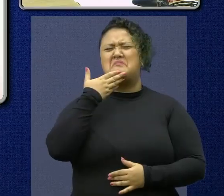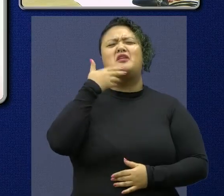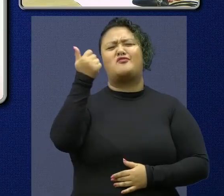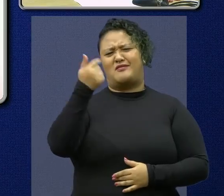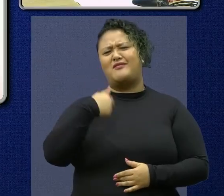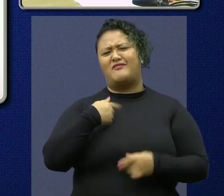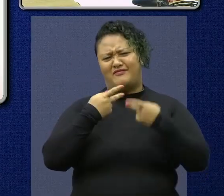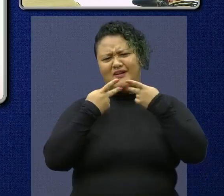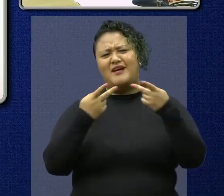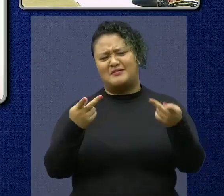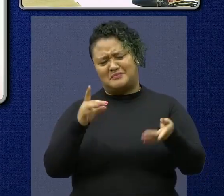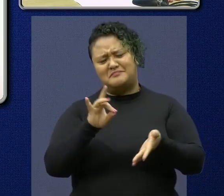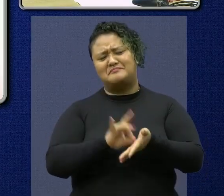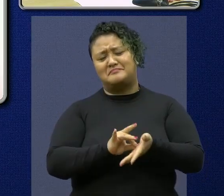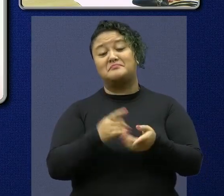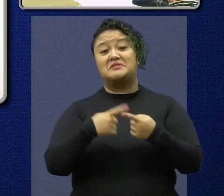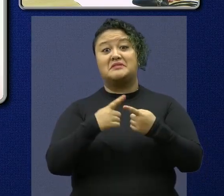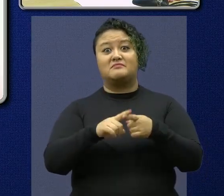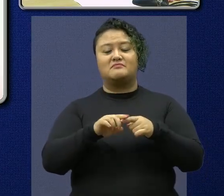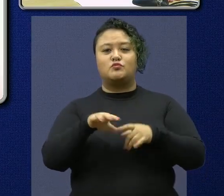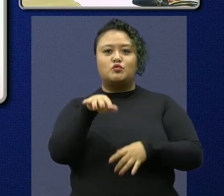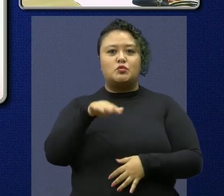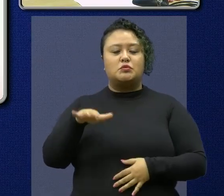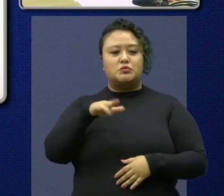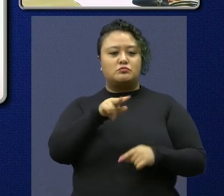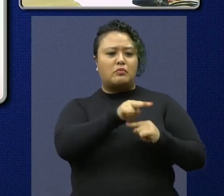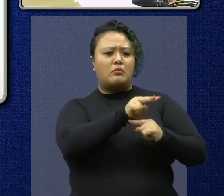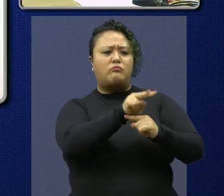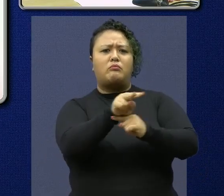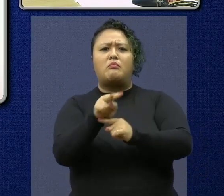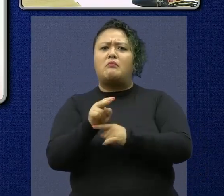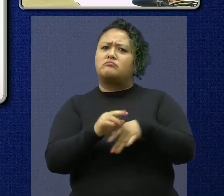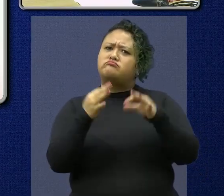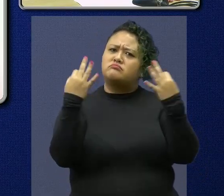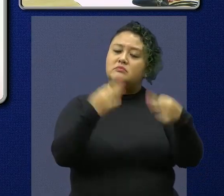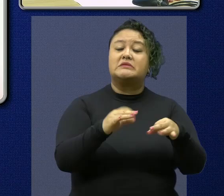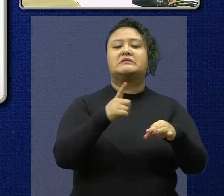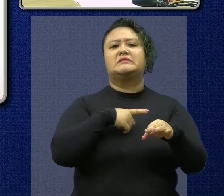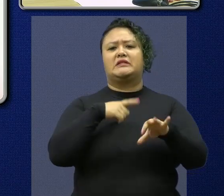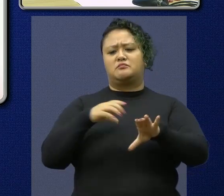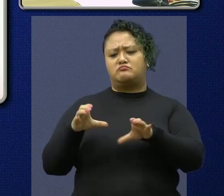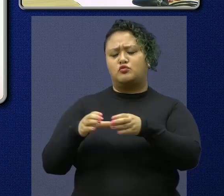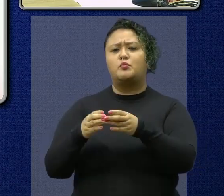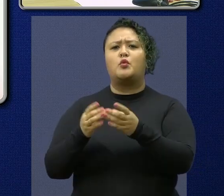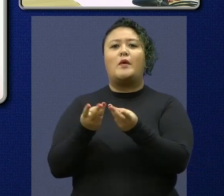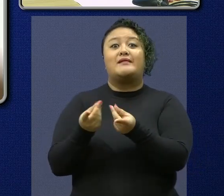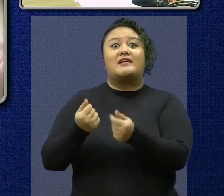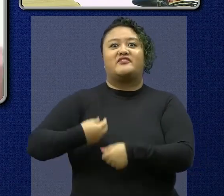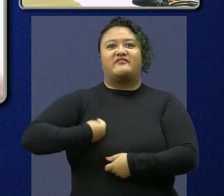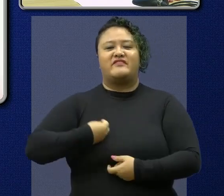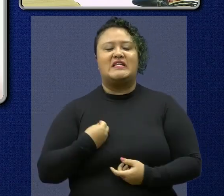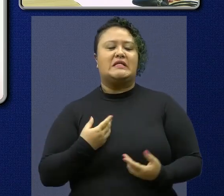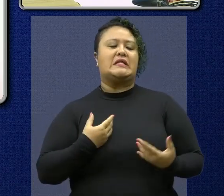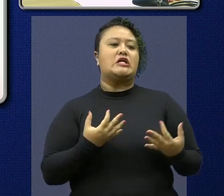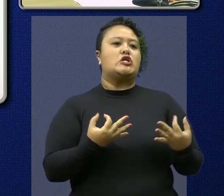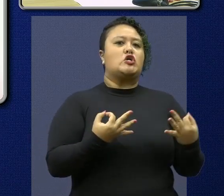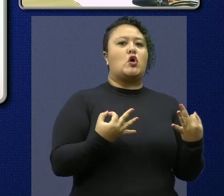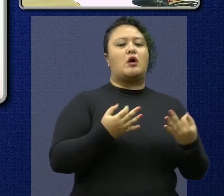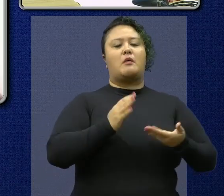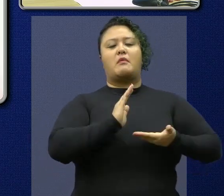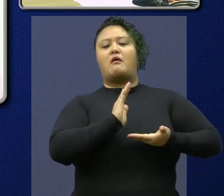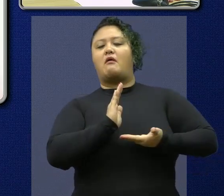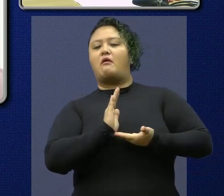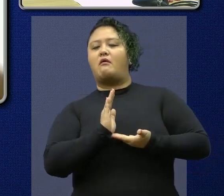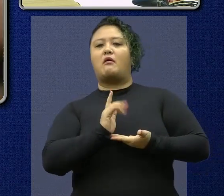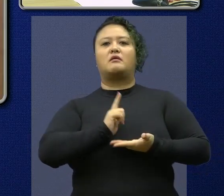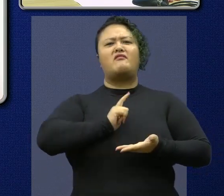porque as pessoas são muito bem assistidas ali. Então, assim, grupo de qualidade de vida, de educação física, até de yoga, meditação. A gente